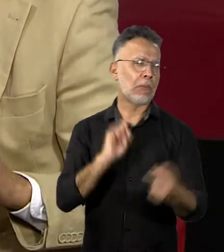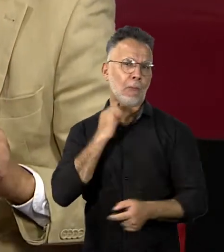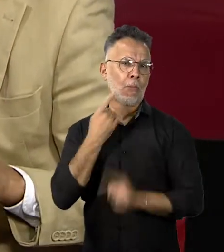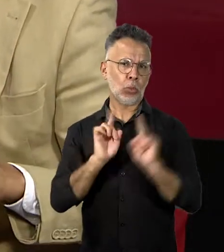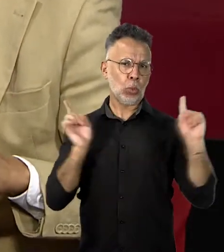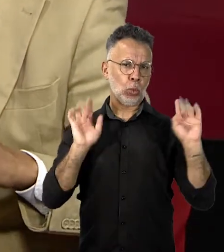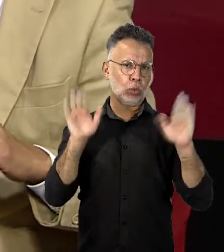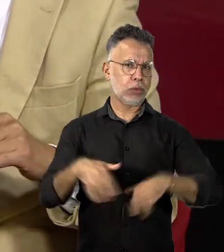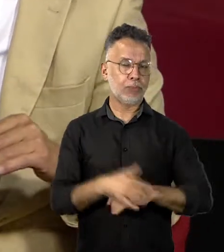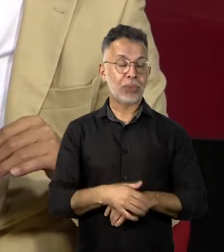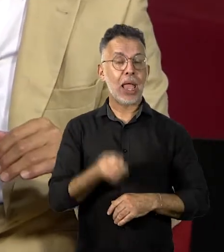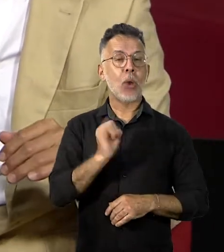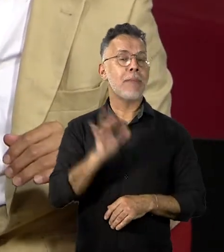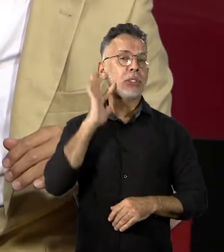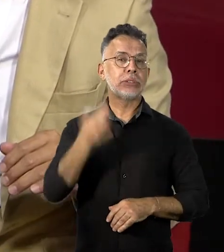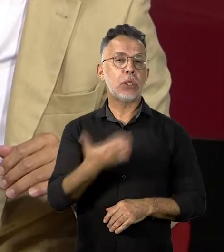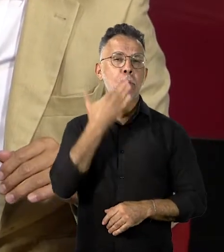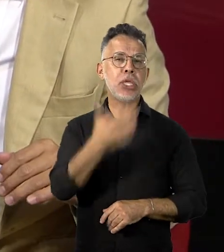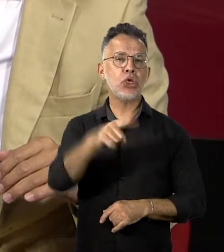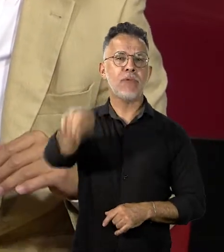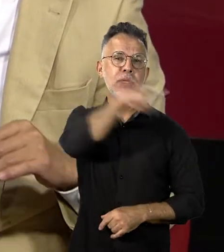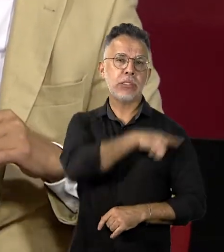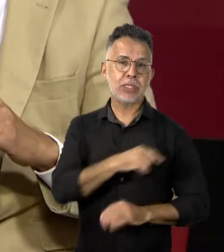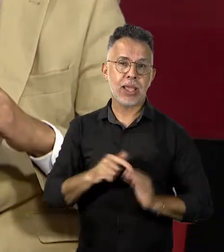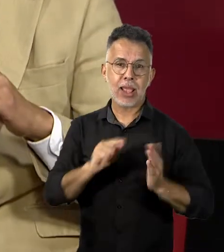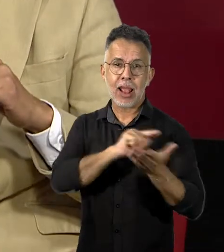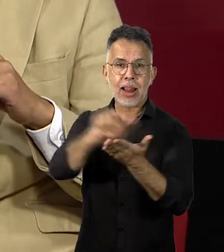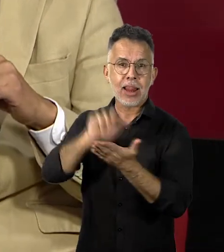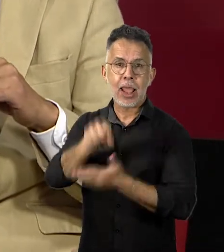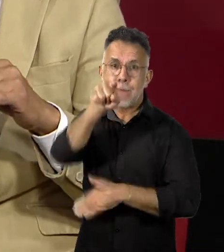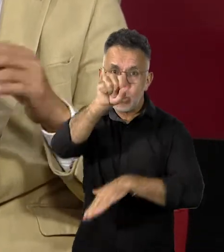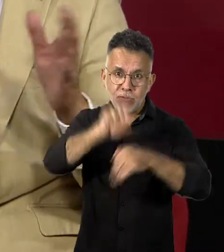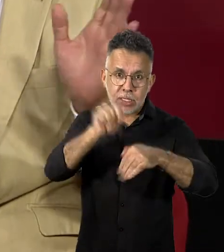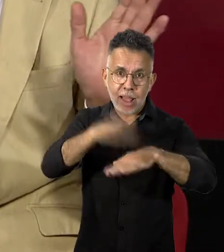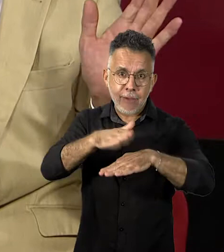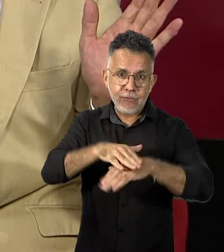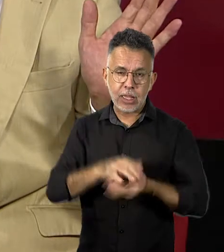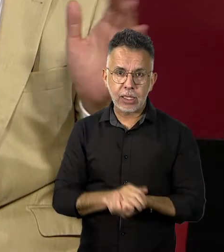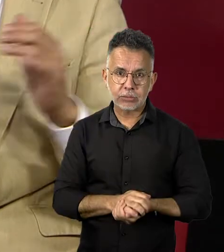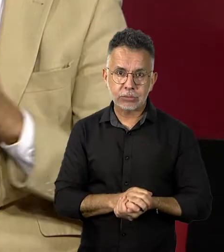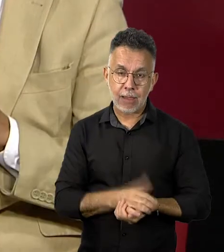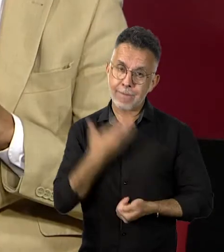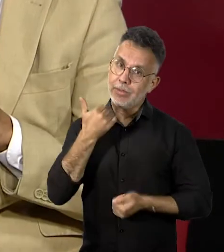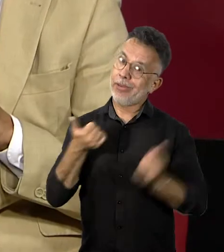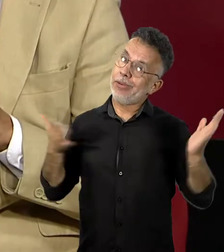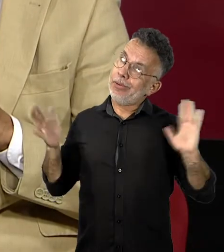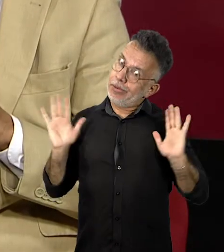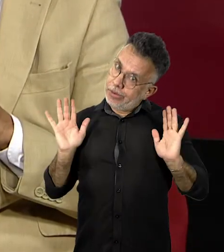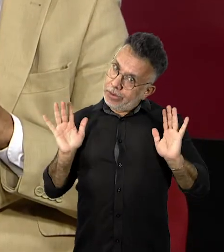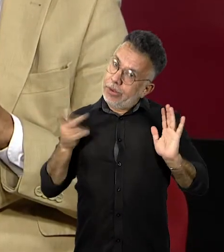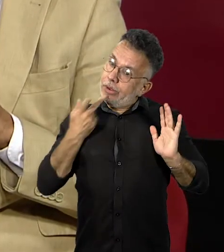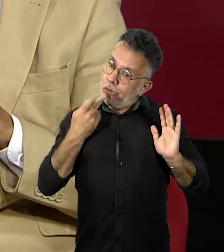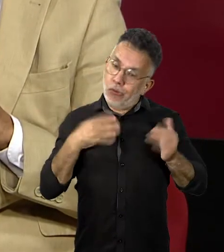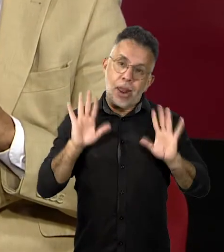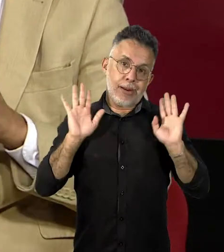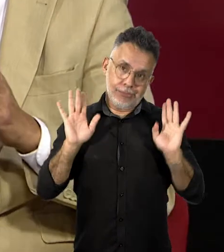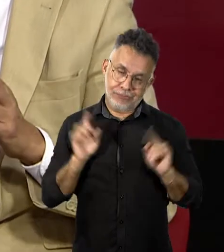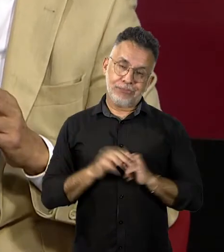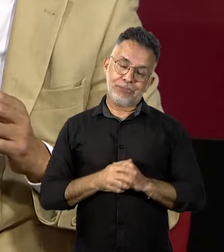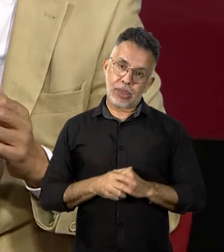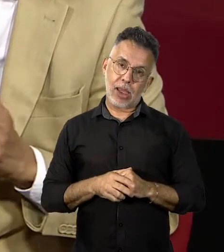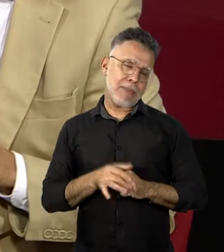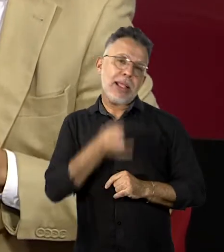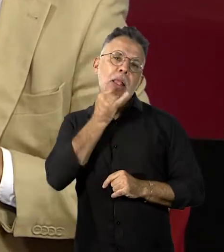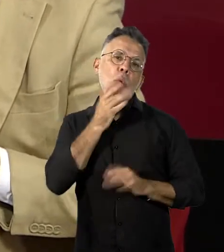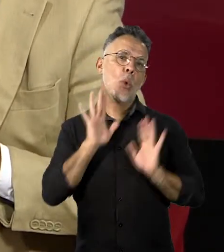alunos que não. Imagina se eu pedir que eles limpem aquilo que foi feito. Melhor nem comentar. Mas esse